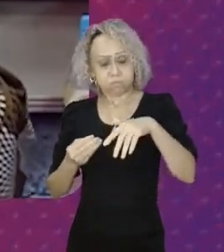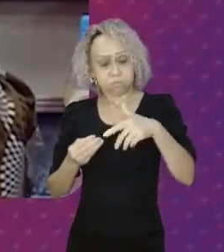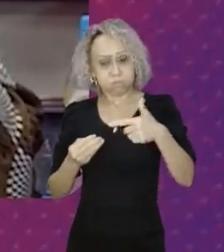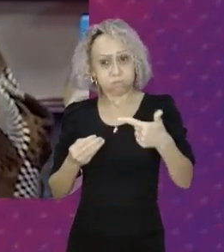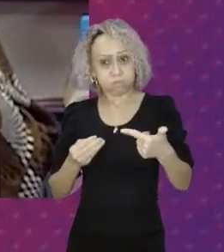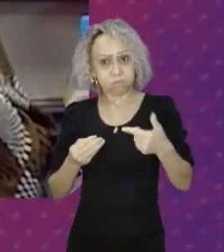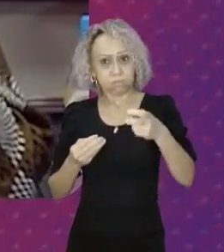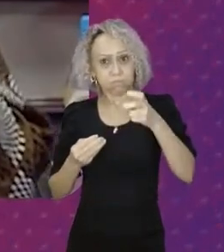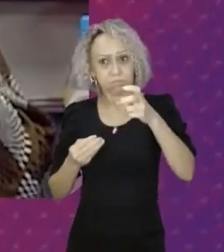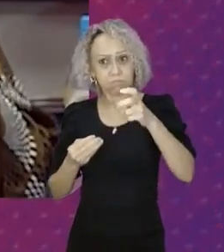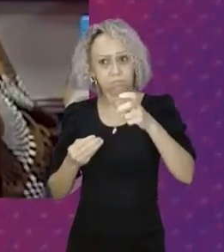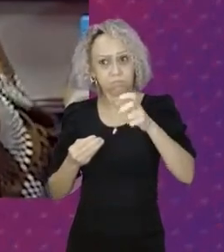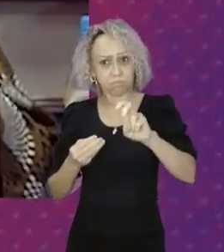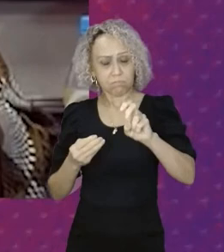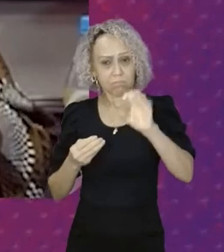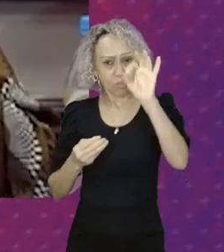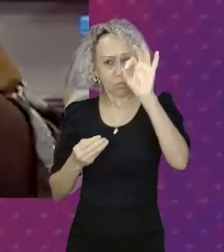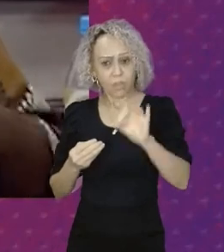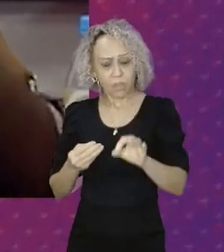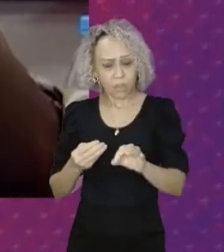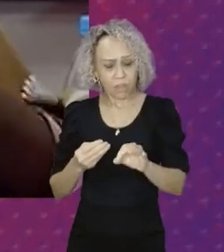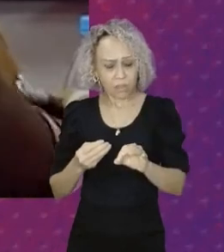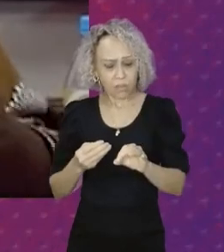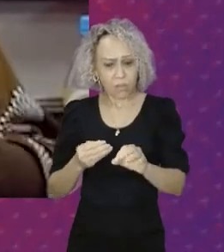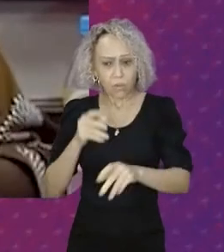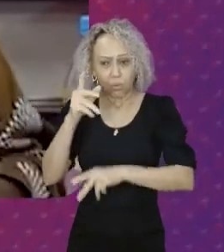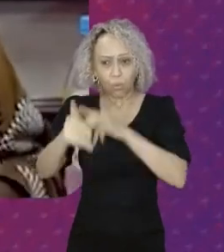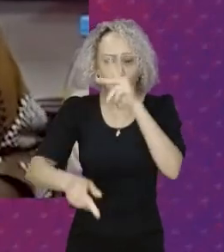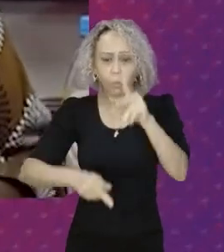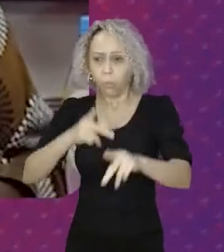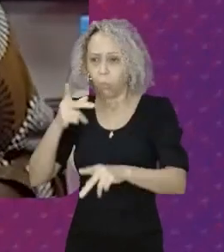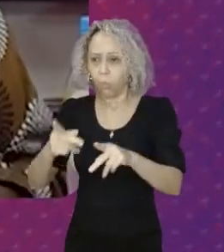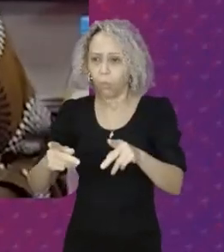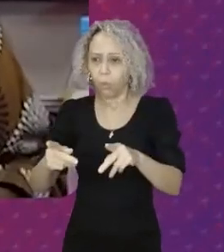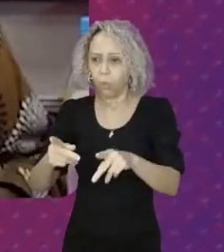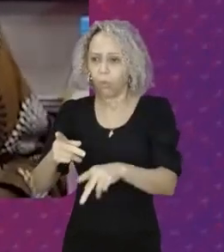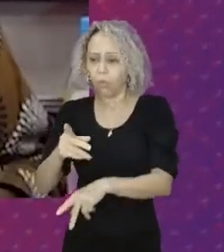a exclusão na qual se instituiu a